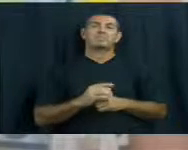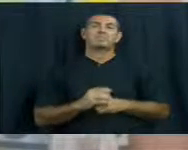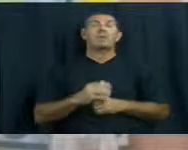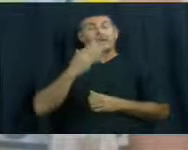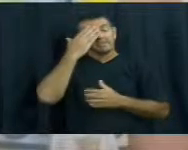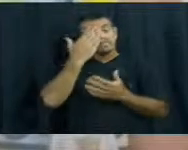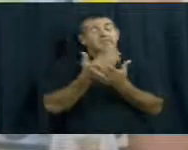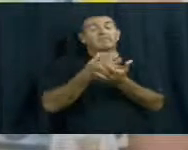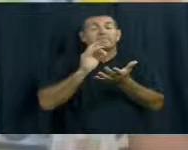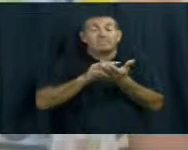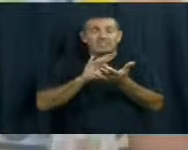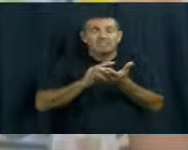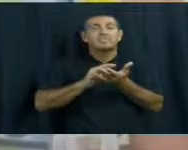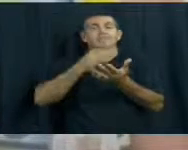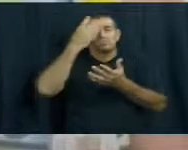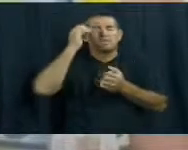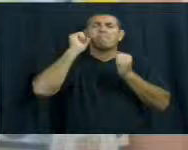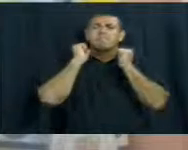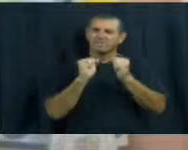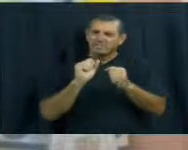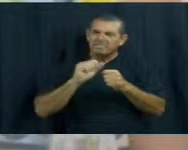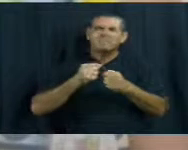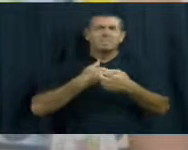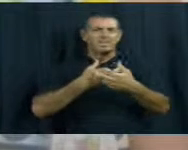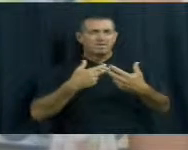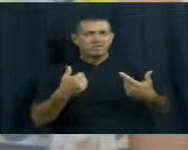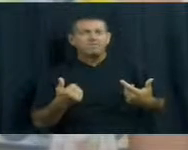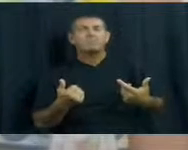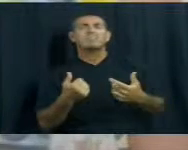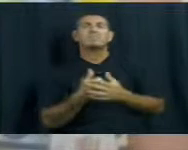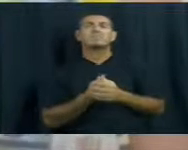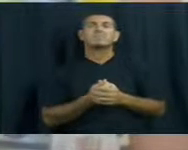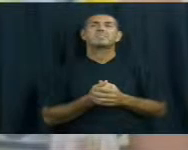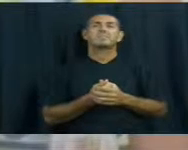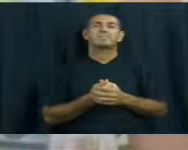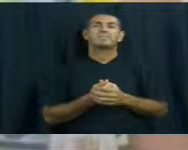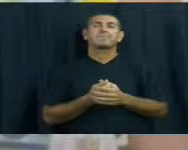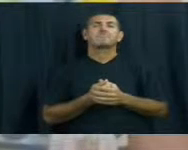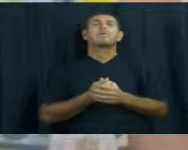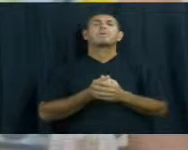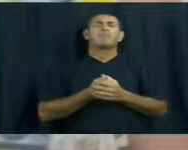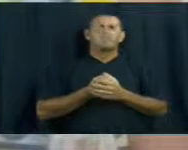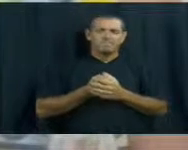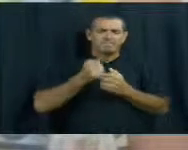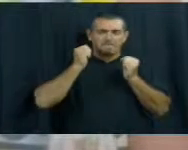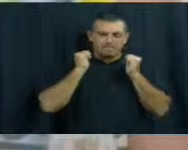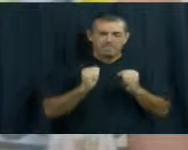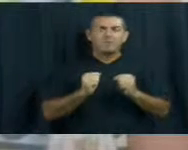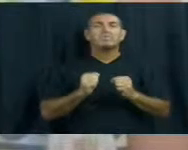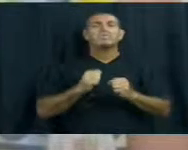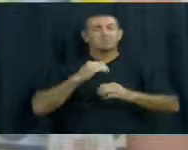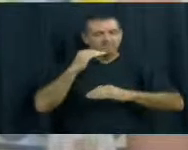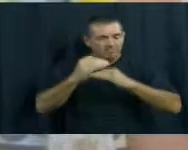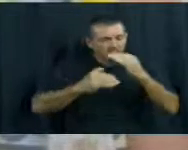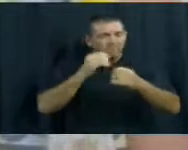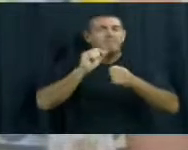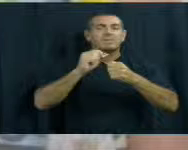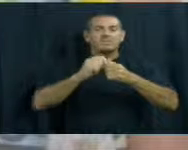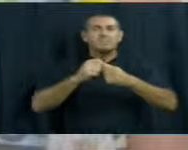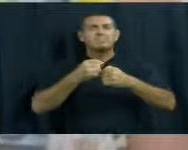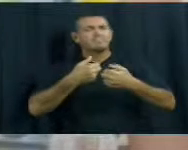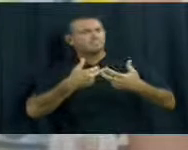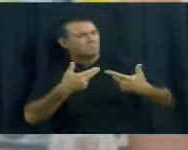acreditando que essas pessoas são capazes, dentro das suas limitações, é óbvio, mas são capazes de construir grandes coisas